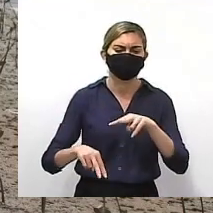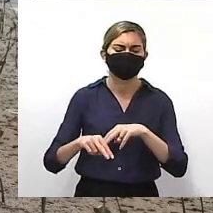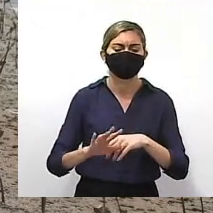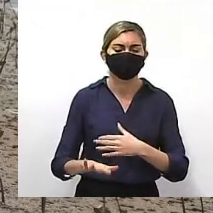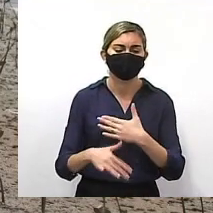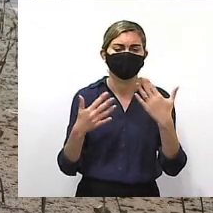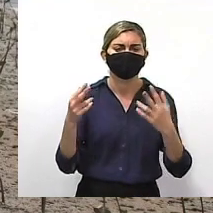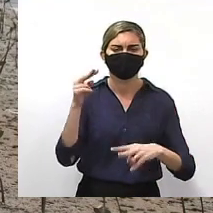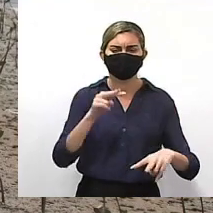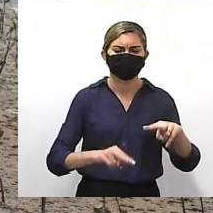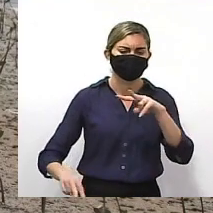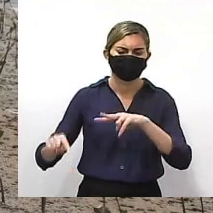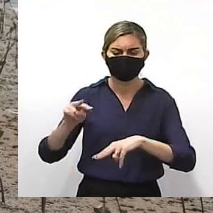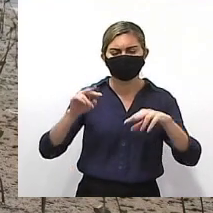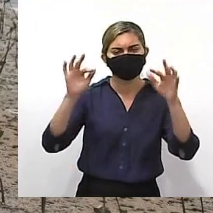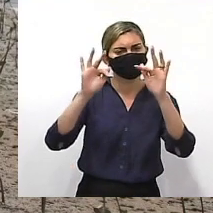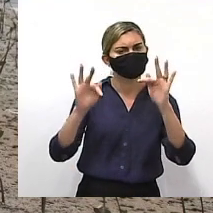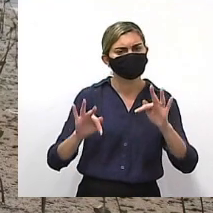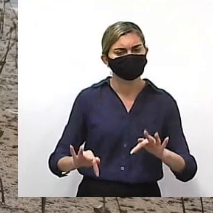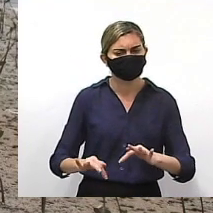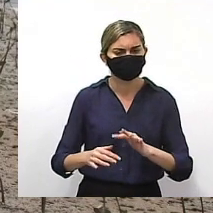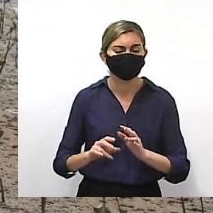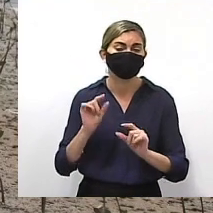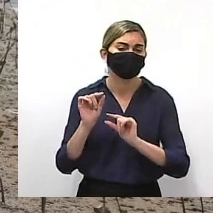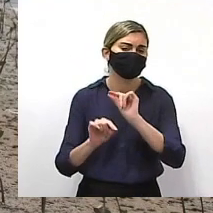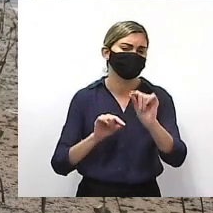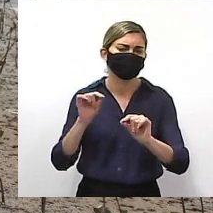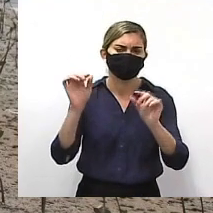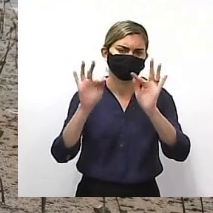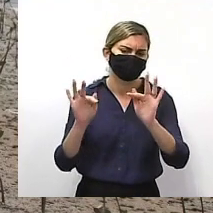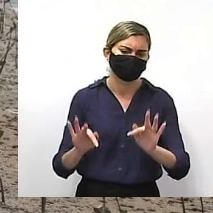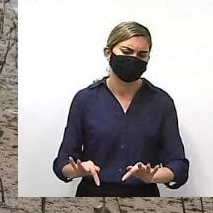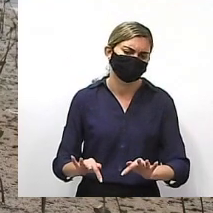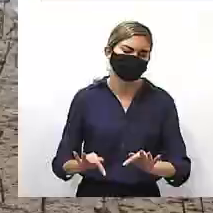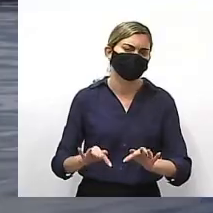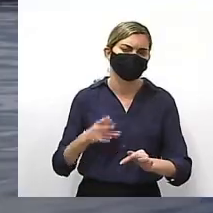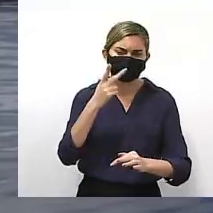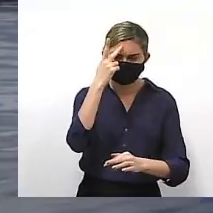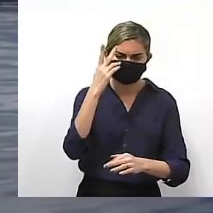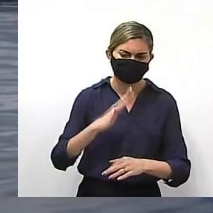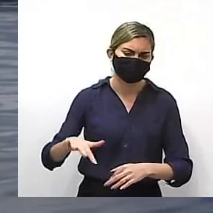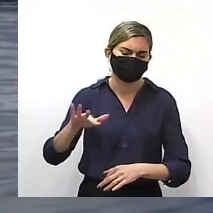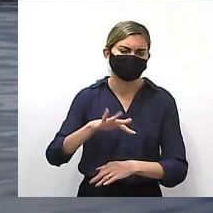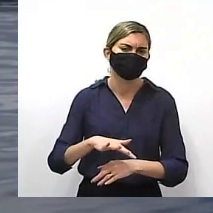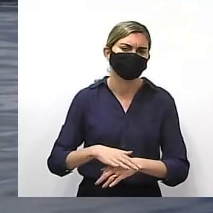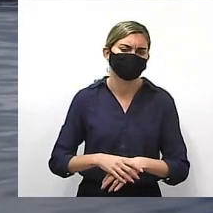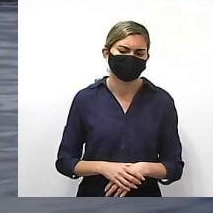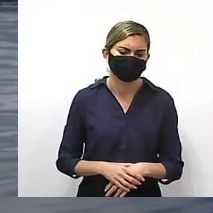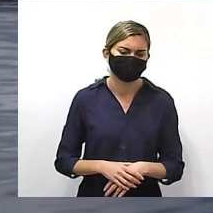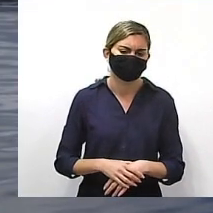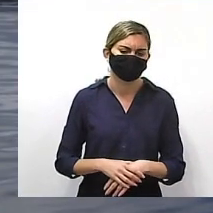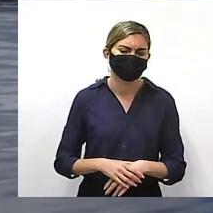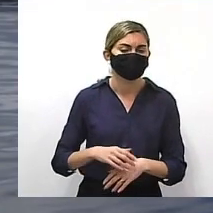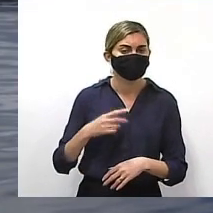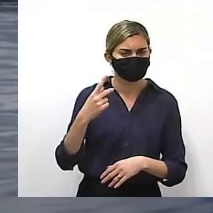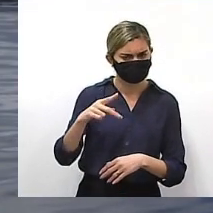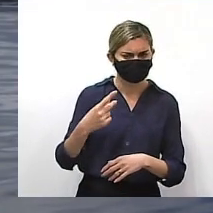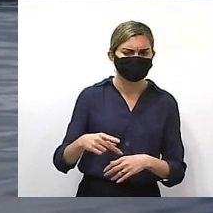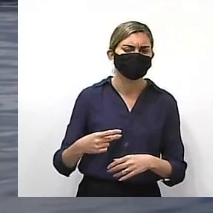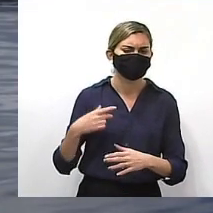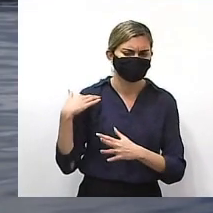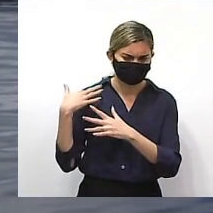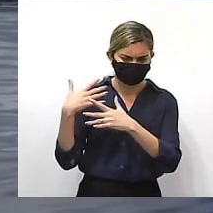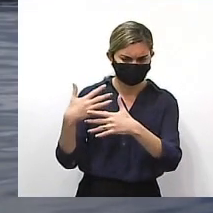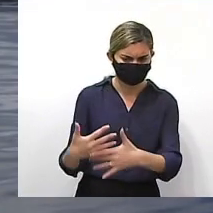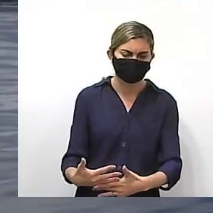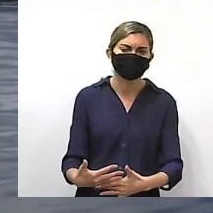Qual é o olhar da felicidade? O que é felicidade para essas pessoas? São essas